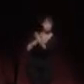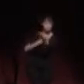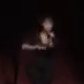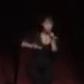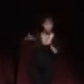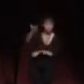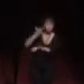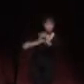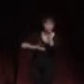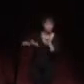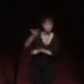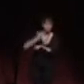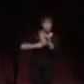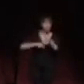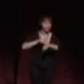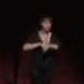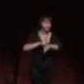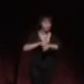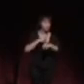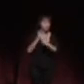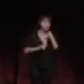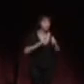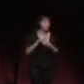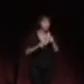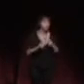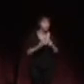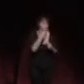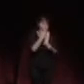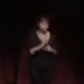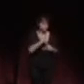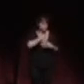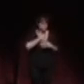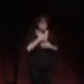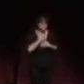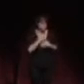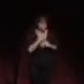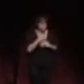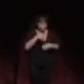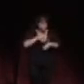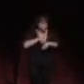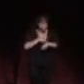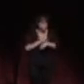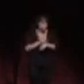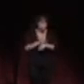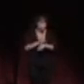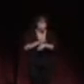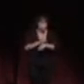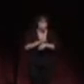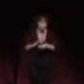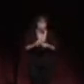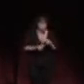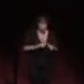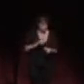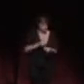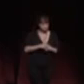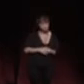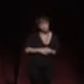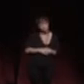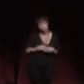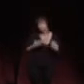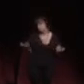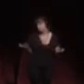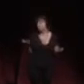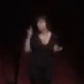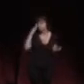cíclica, disposição para esse tempo interno. É provável que a quantidade de diagnóstico